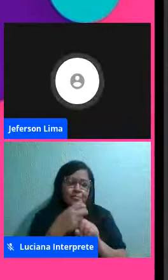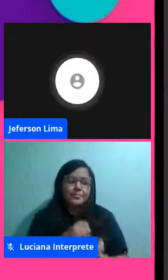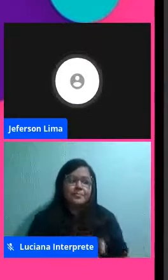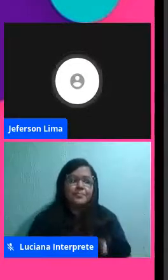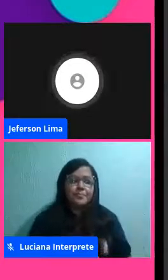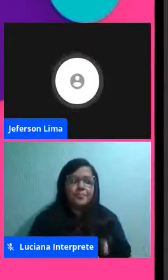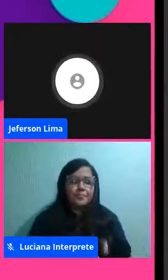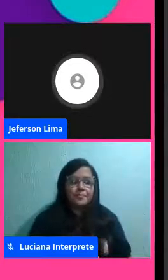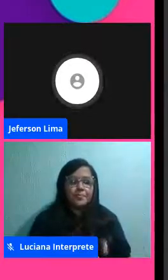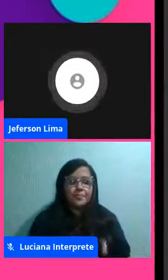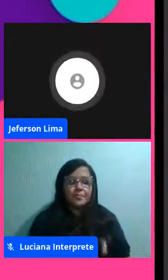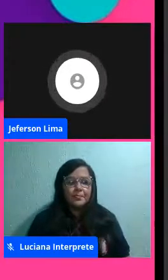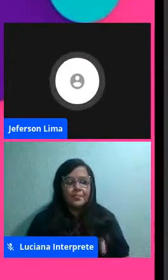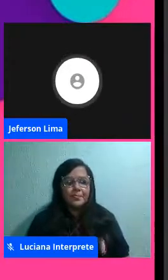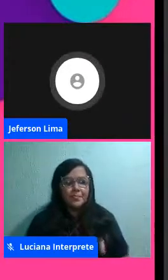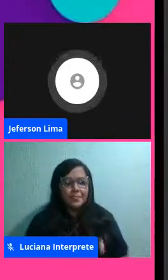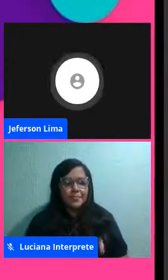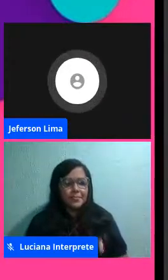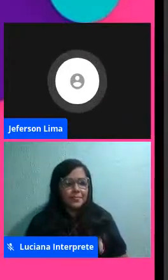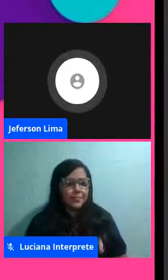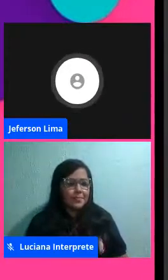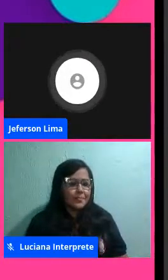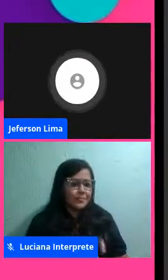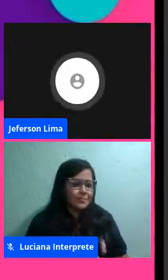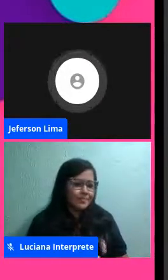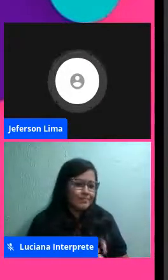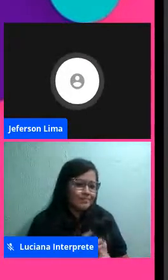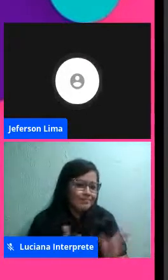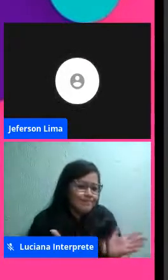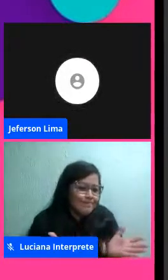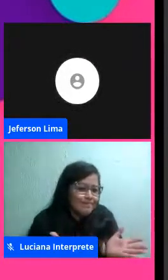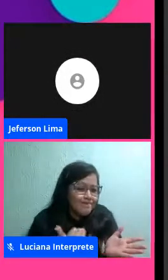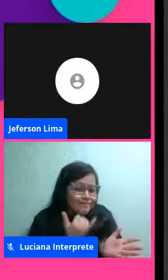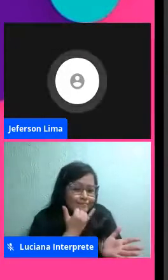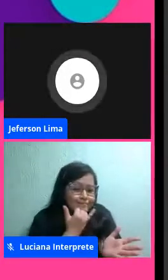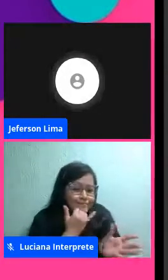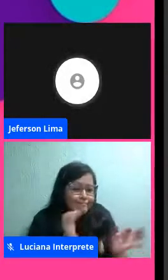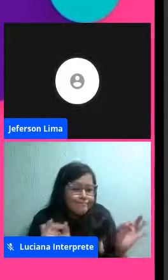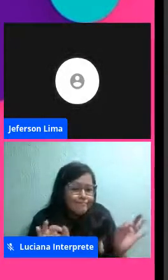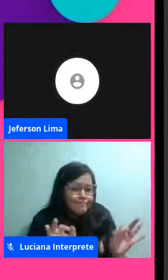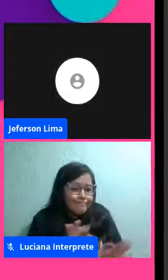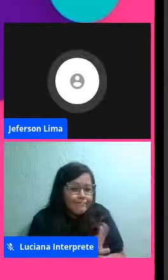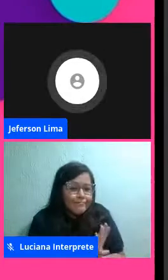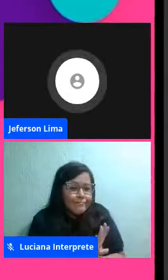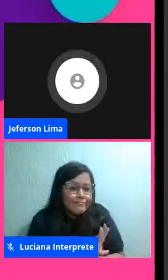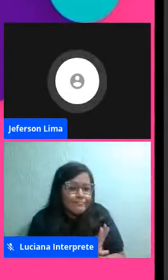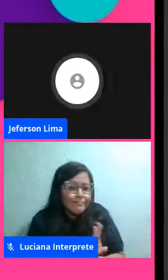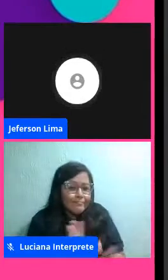Deixa eu ver aqui as mensagens aqui. Opa, acabou. Certo.